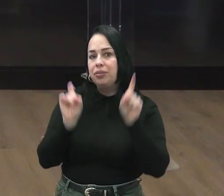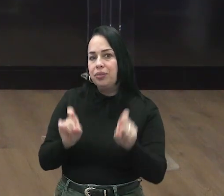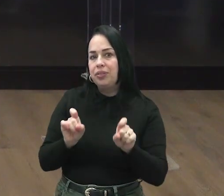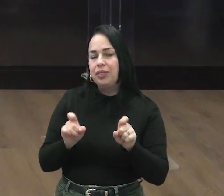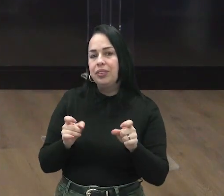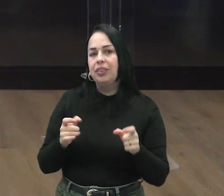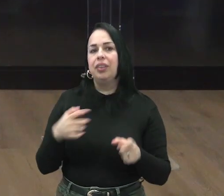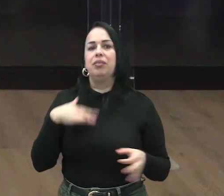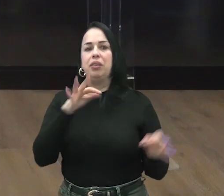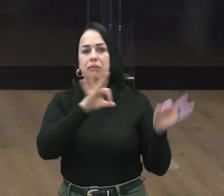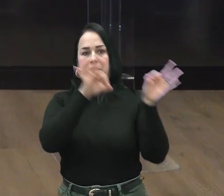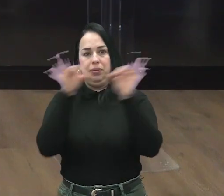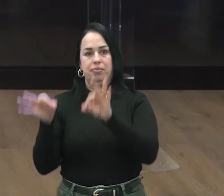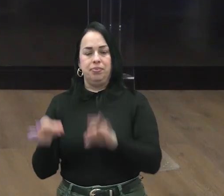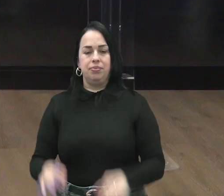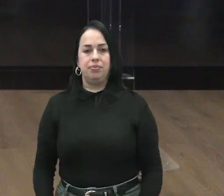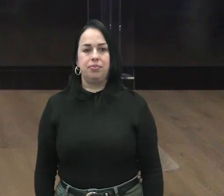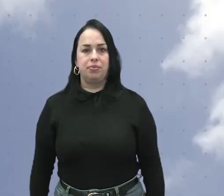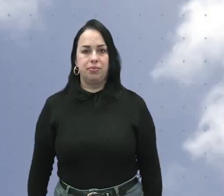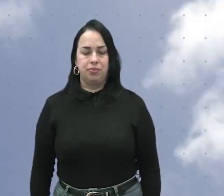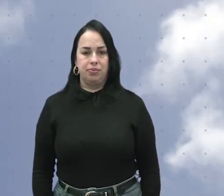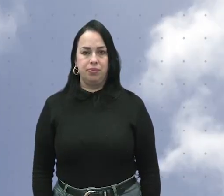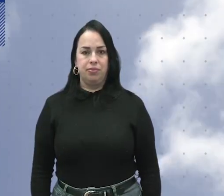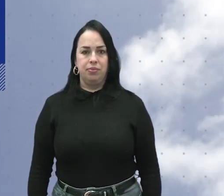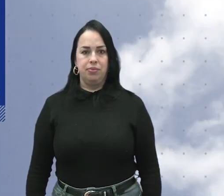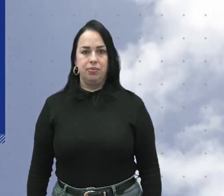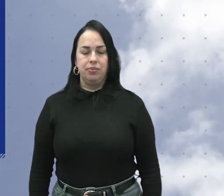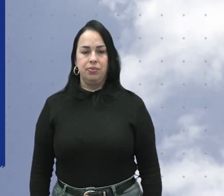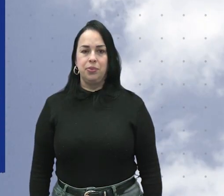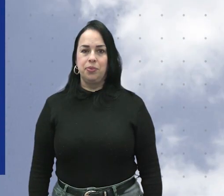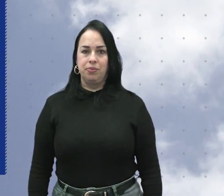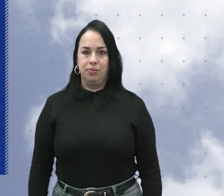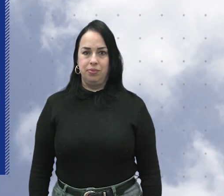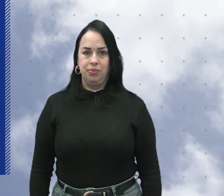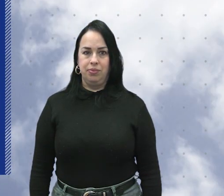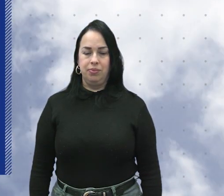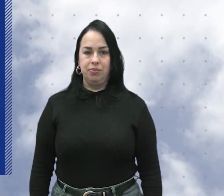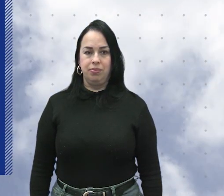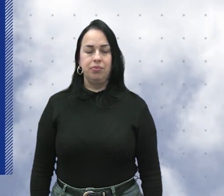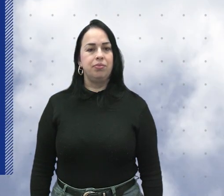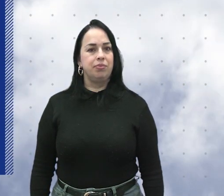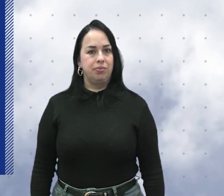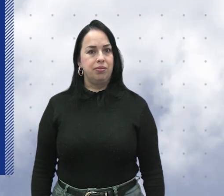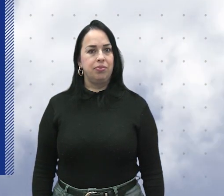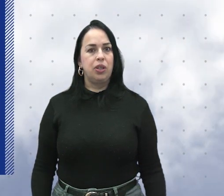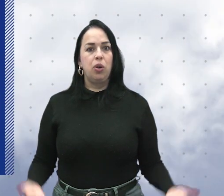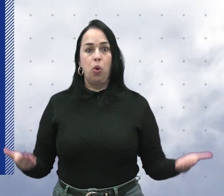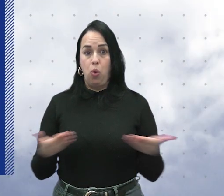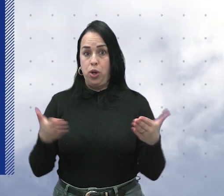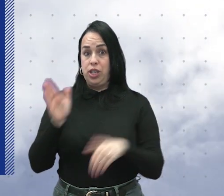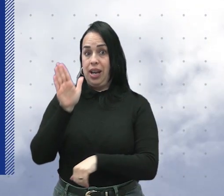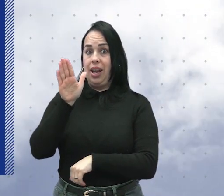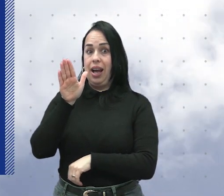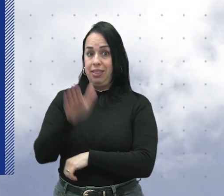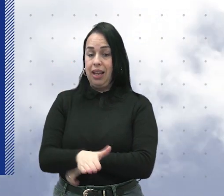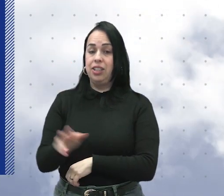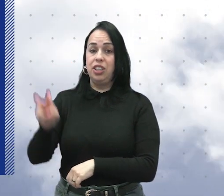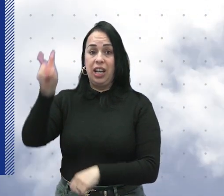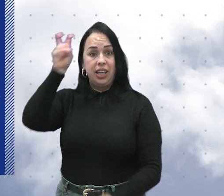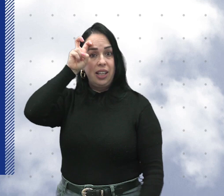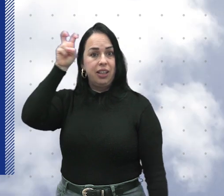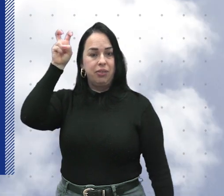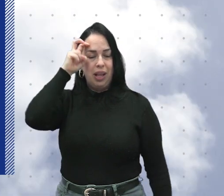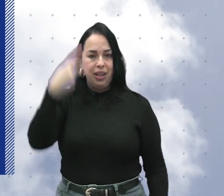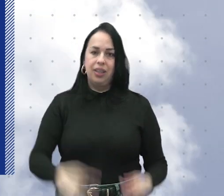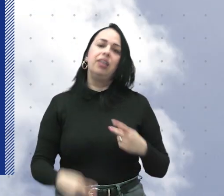amanhã, hein? Hora de conferir na previsão. A previsão para a tarde desta quinta-feira em